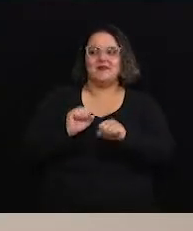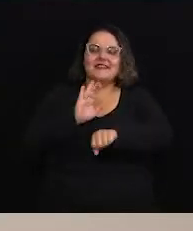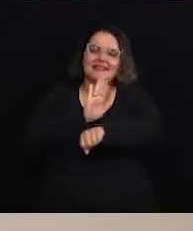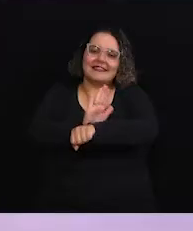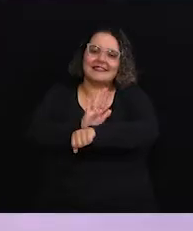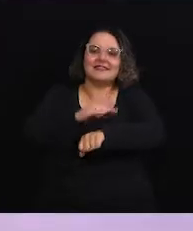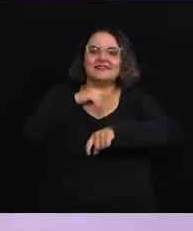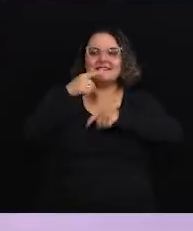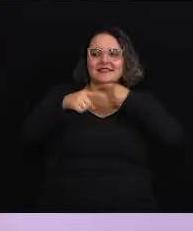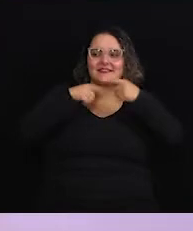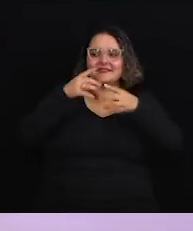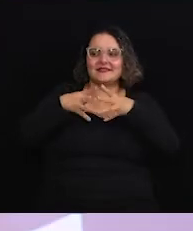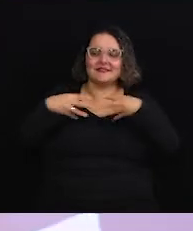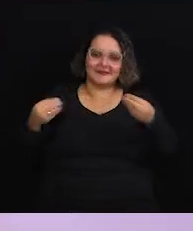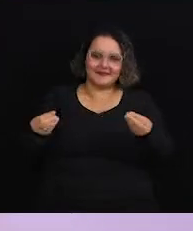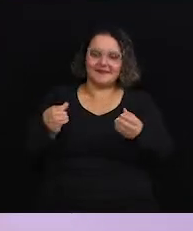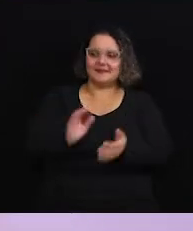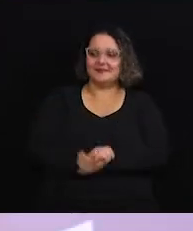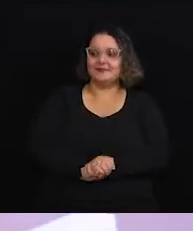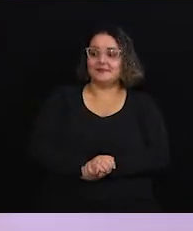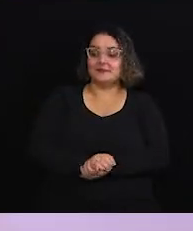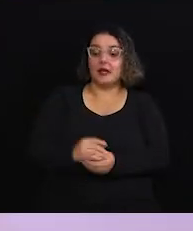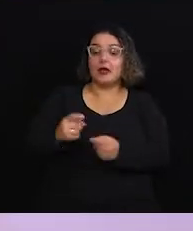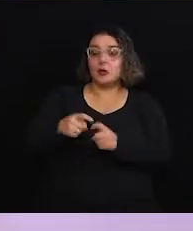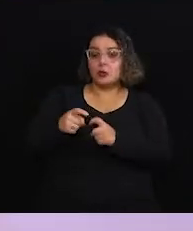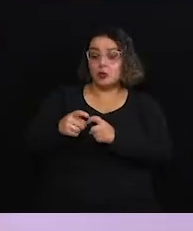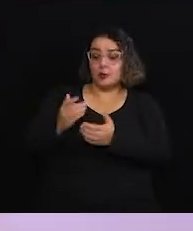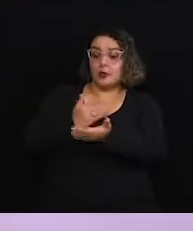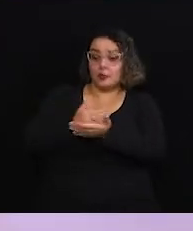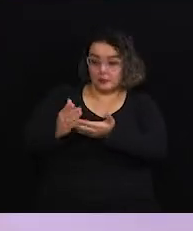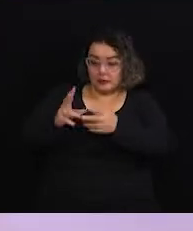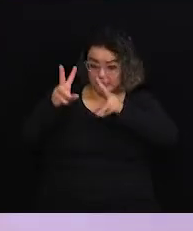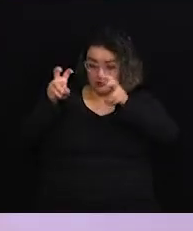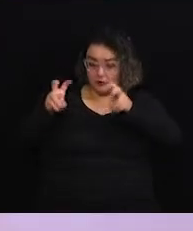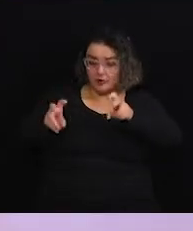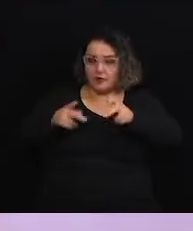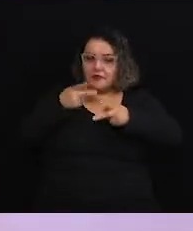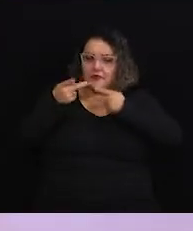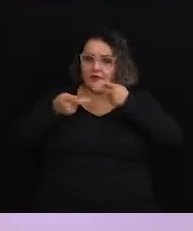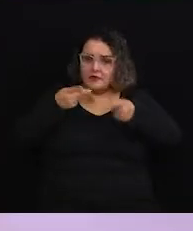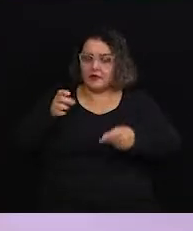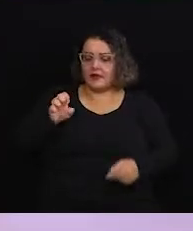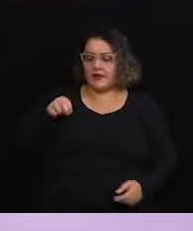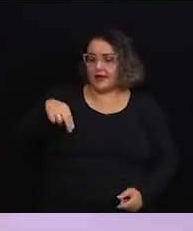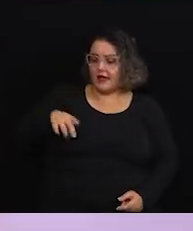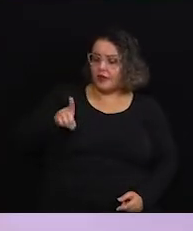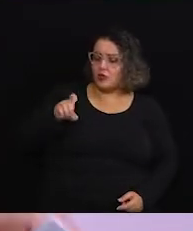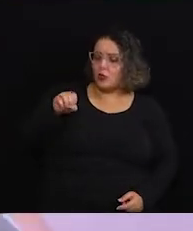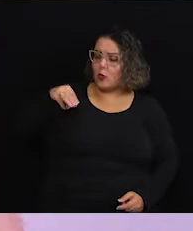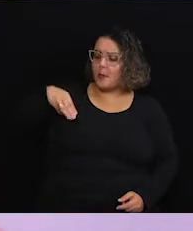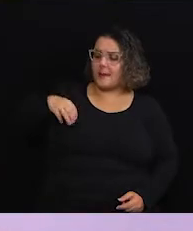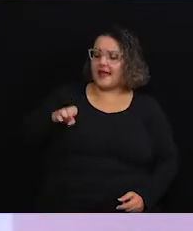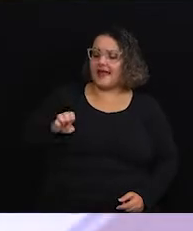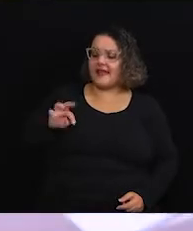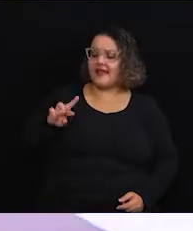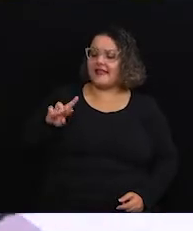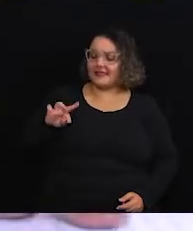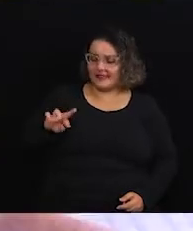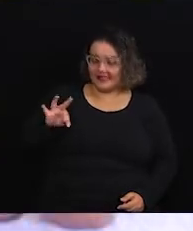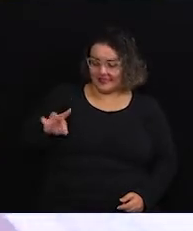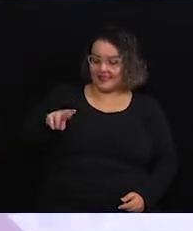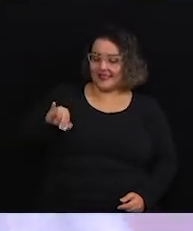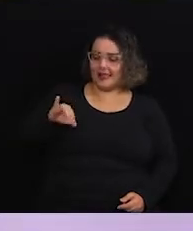dúvidas. Doutora, então já para a gente começar a entrar no tema, muito se fala em endometriose, muita mulher fala, eu